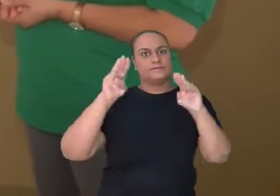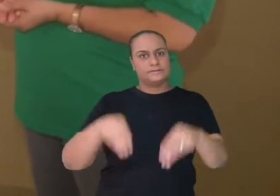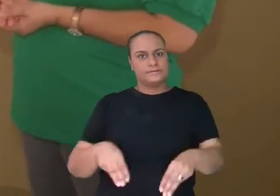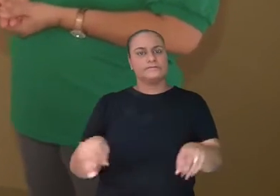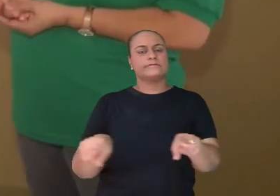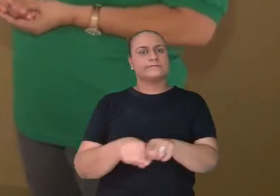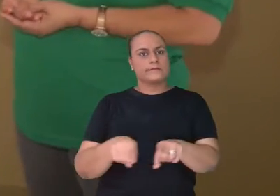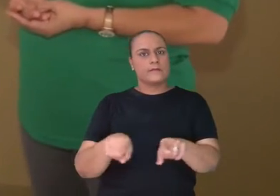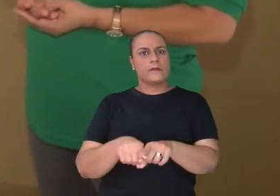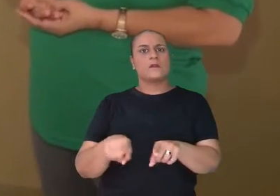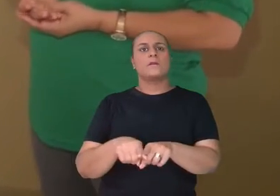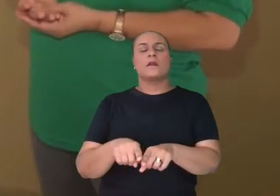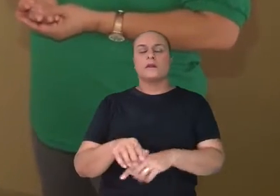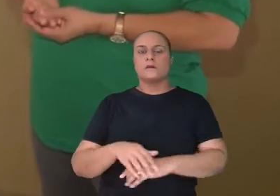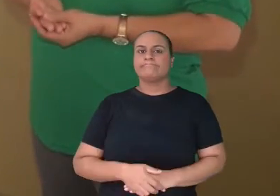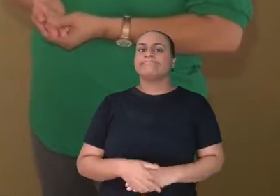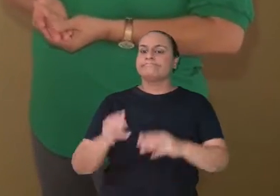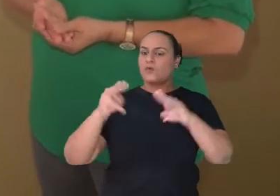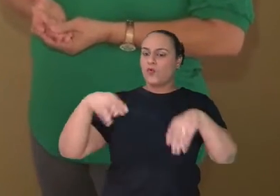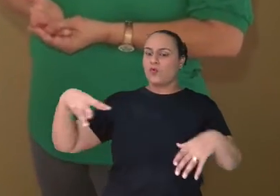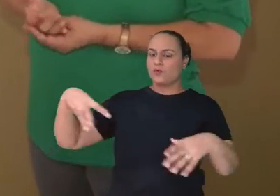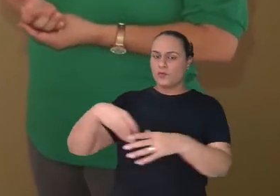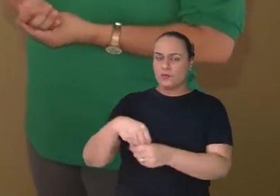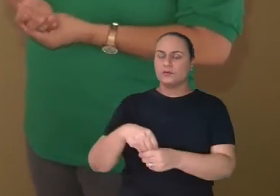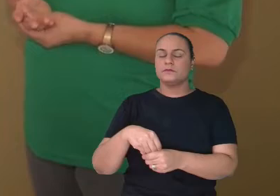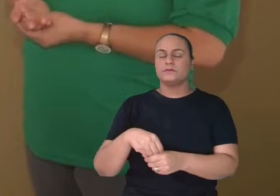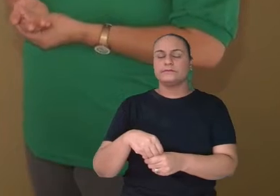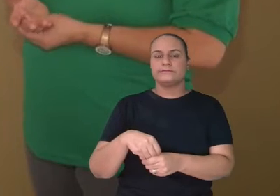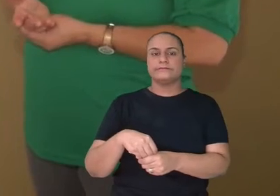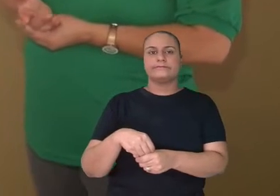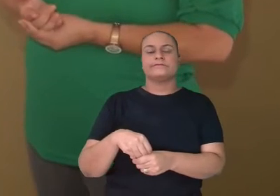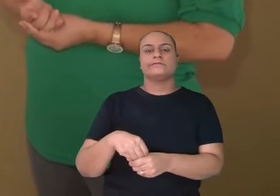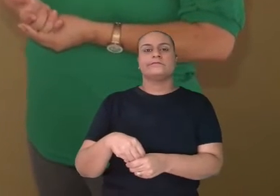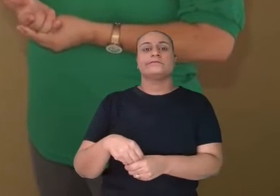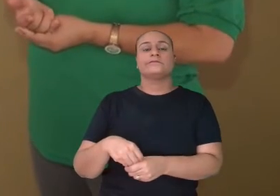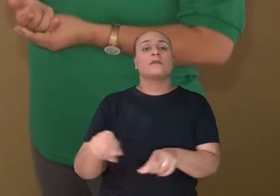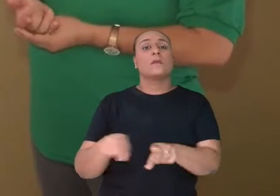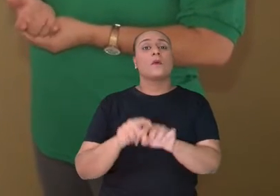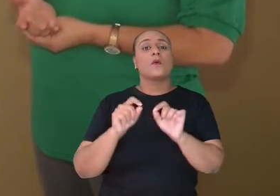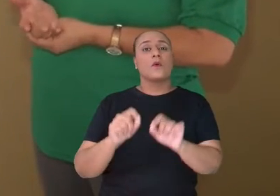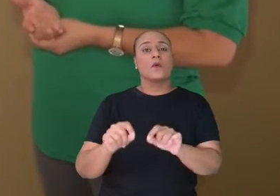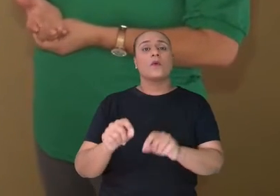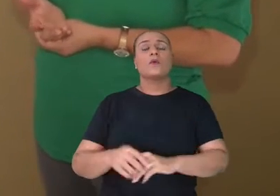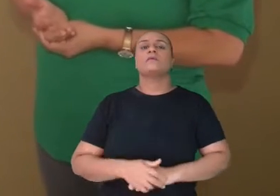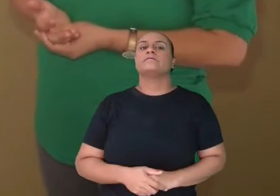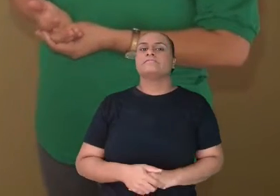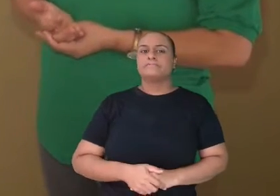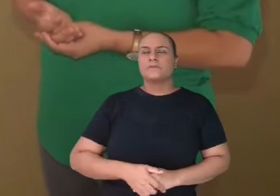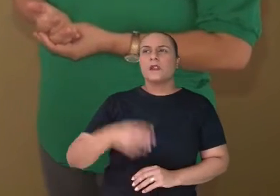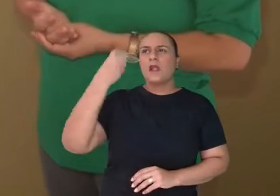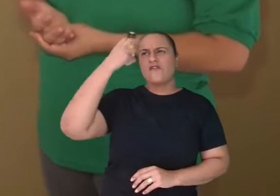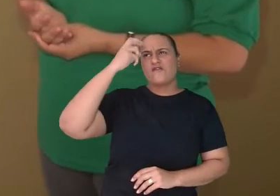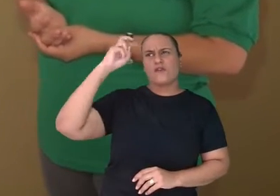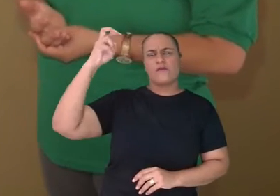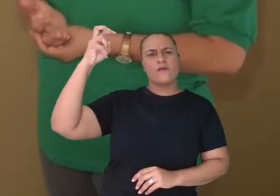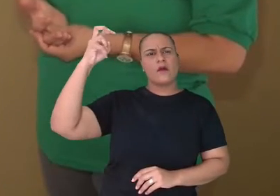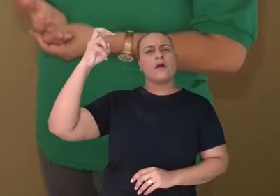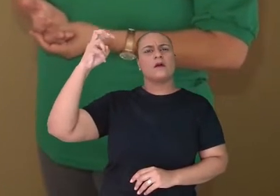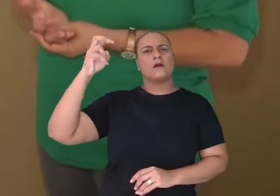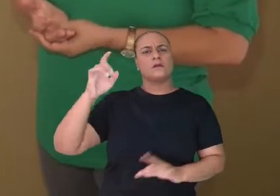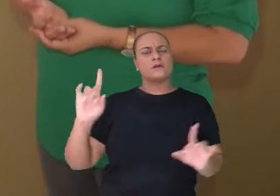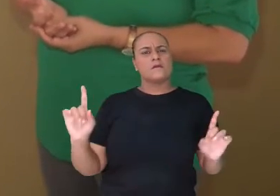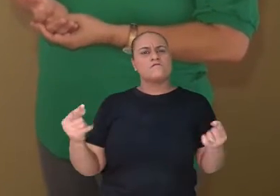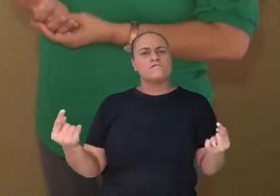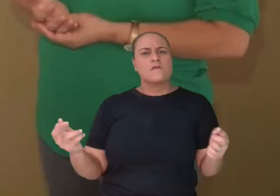parte também da Fundação Joaquim Nabuco e que traz também, um aparelho cultural que dialoga com